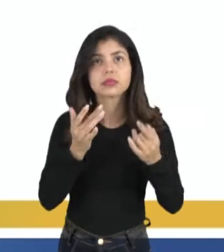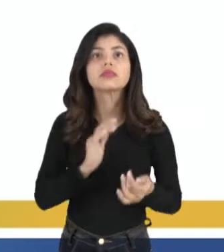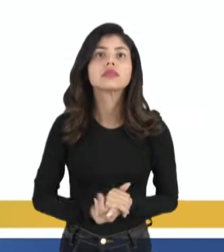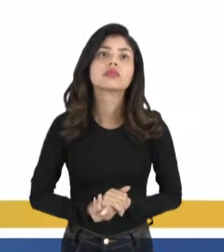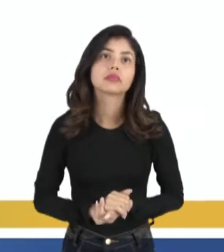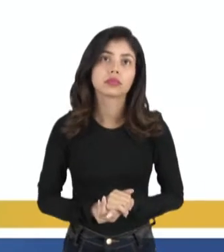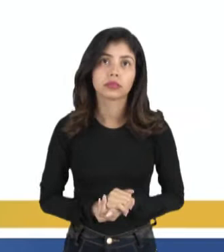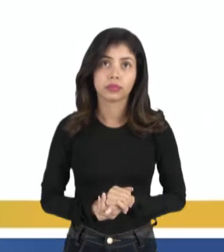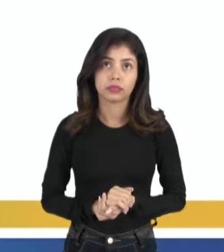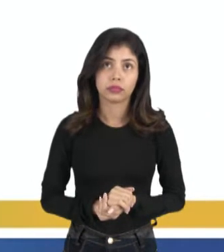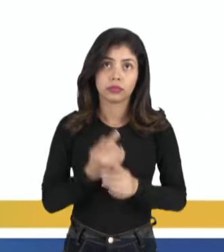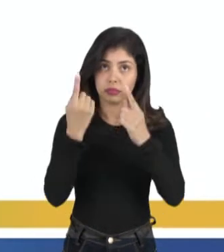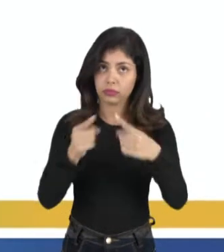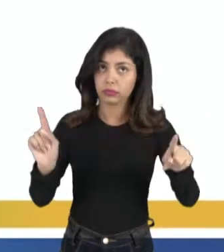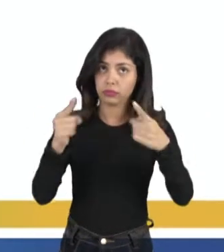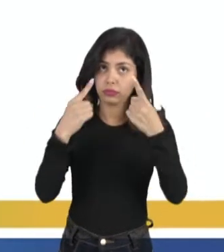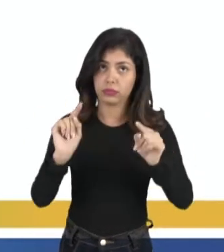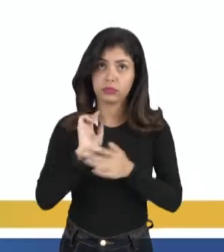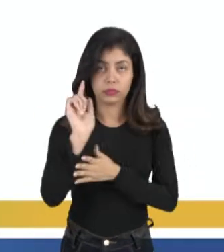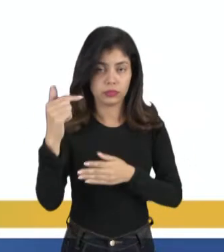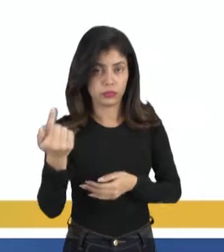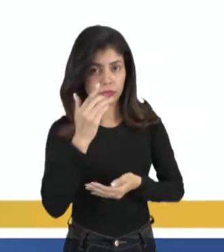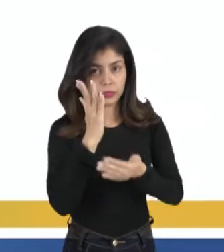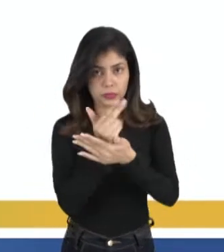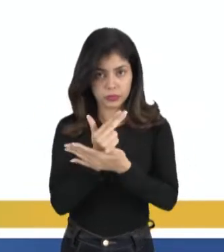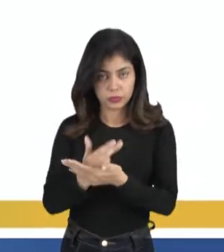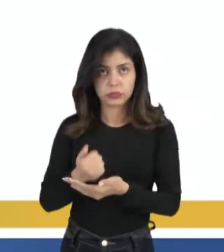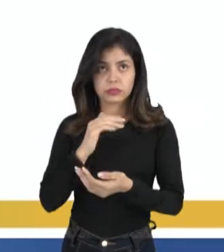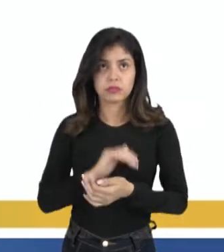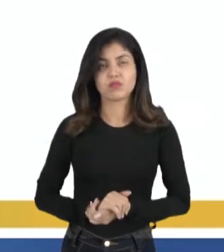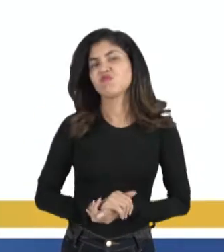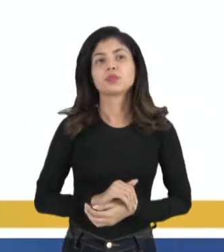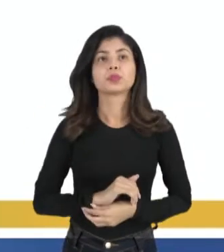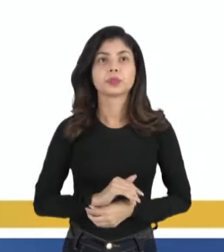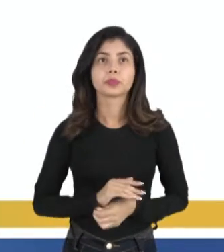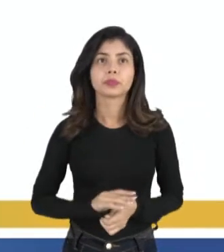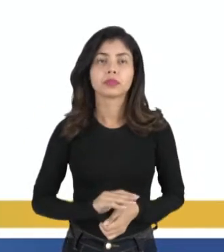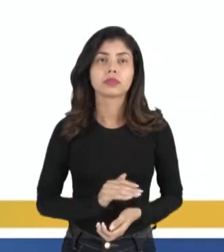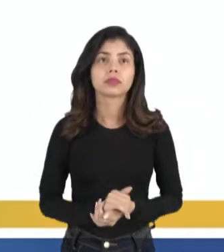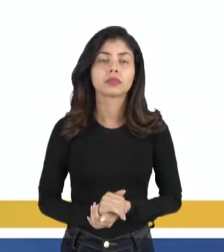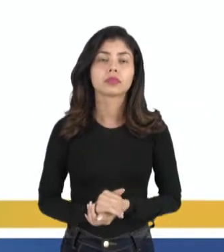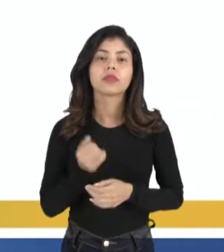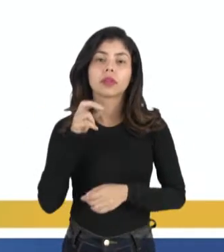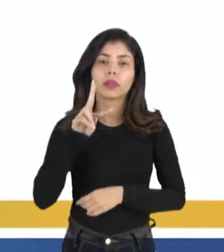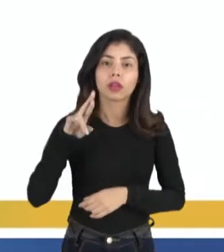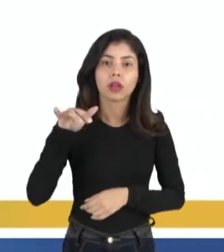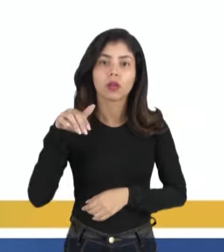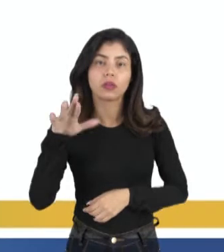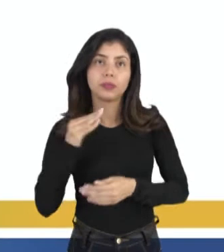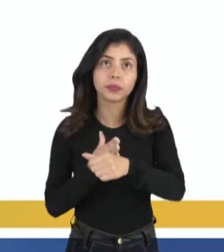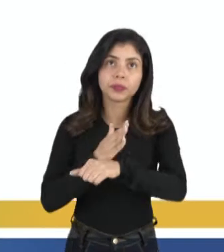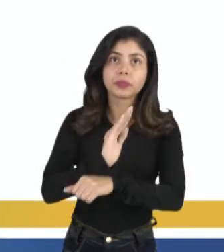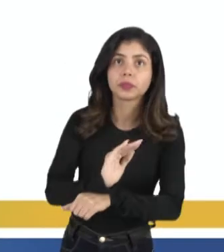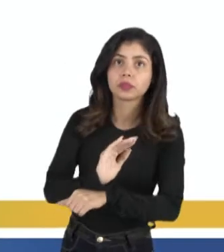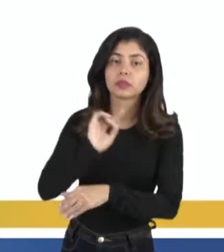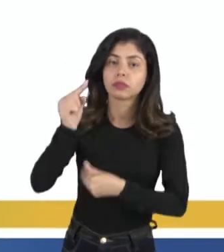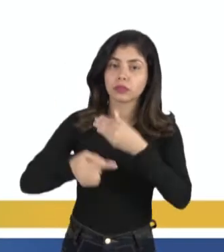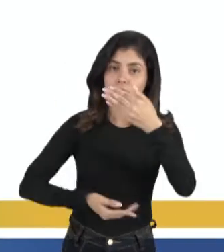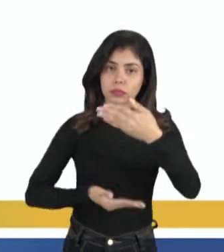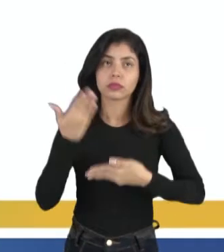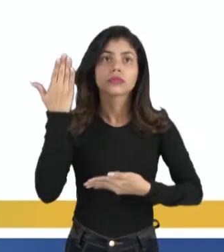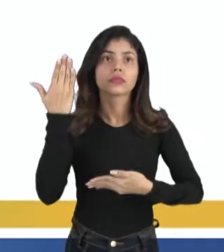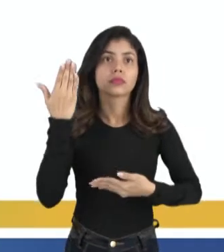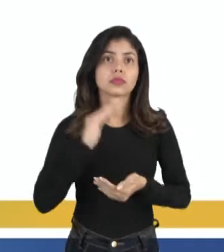teatro música e outras Artes neh as vanguardas artísticas ultrapassaram o limite